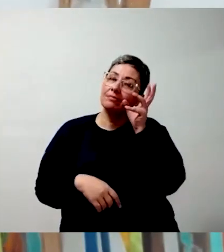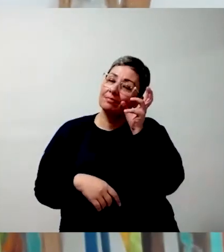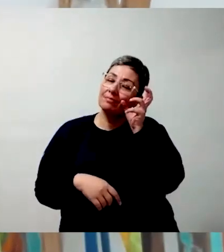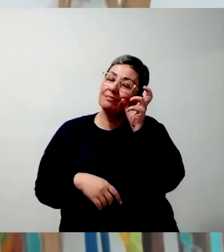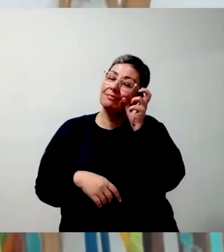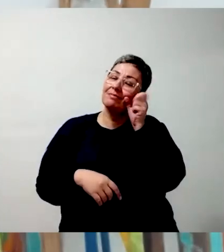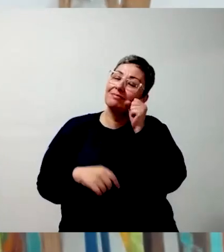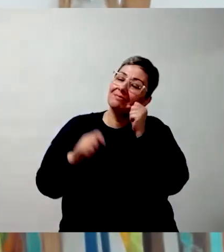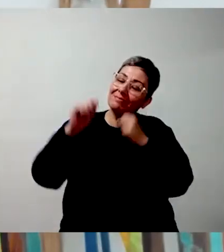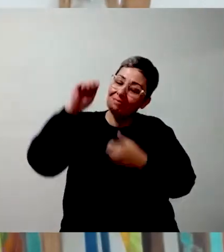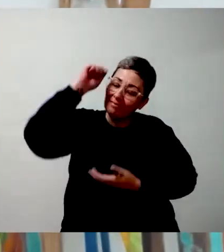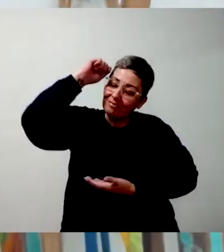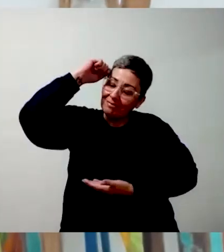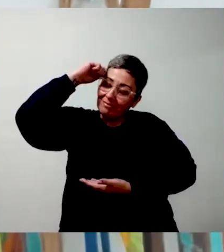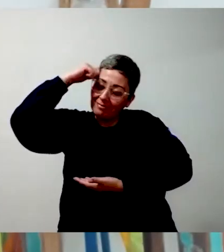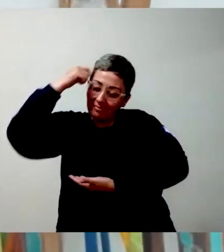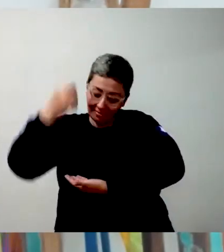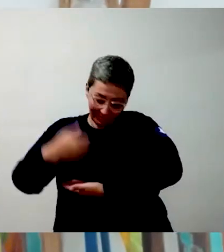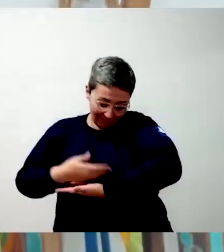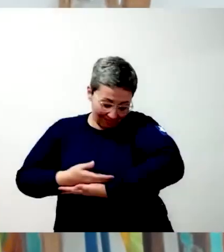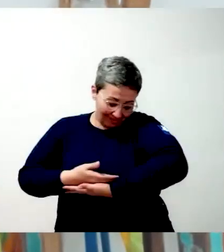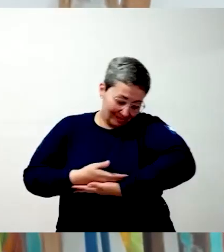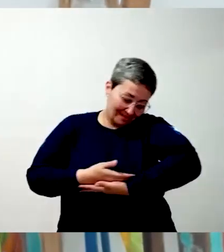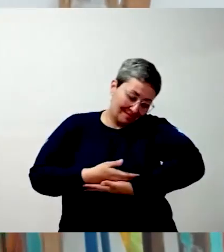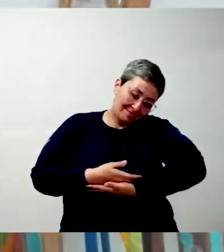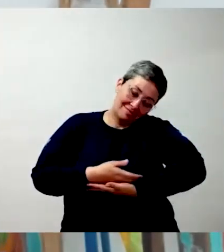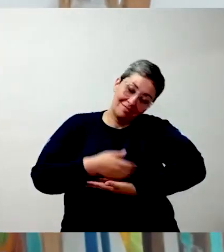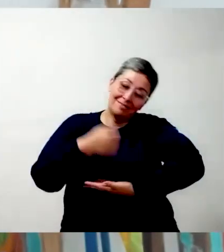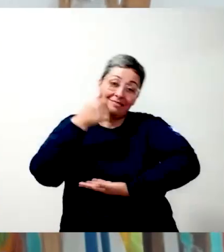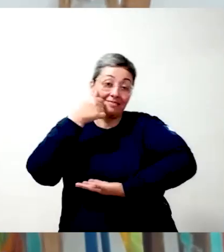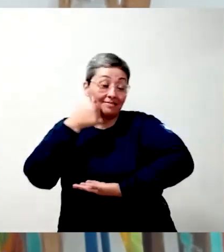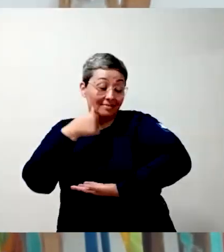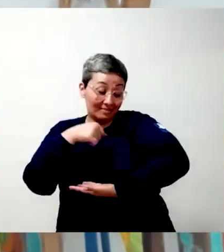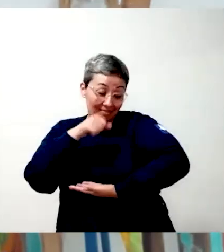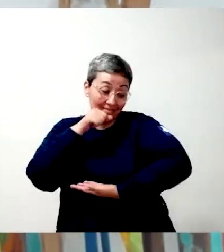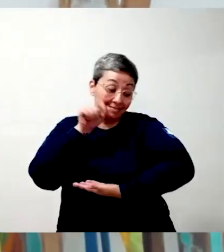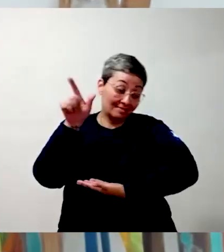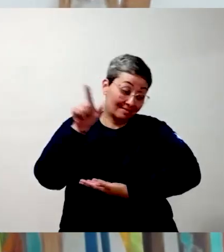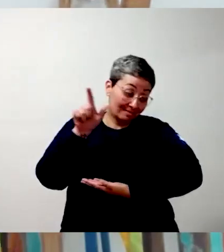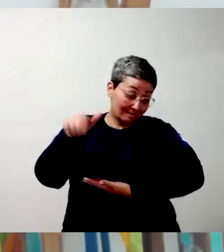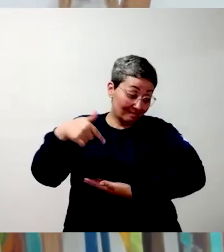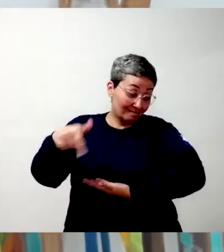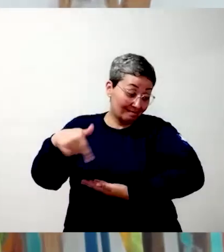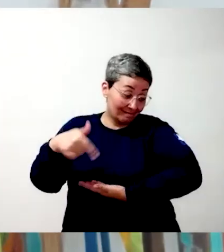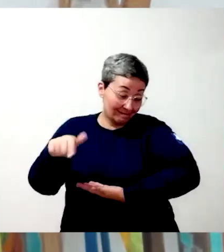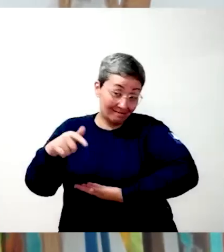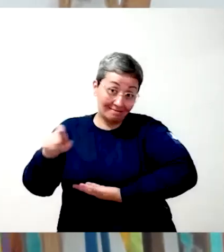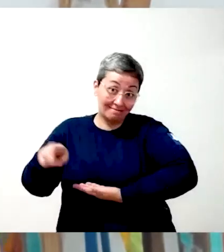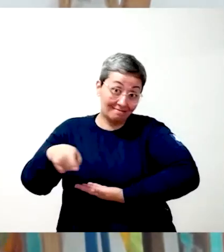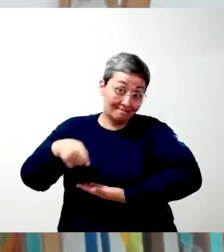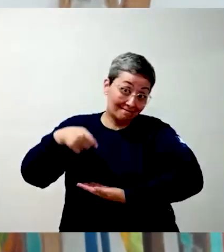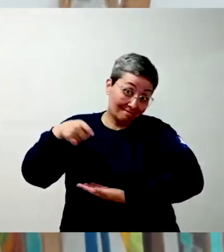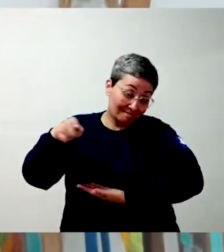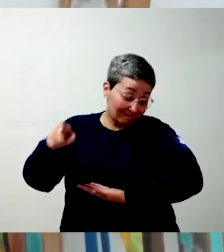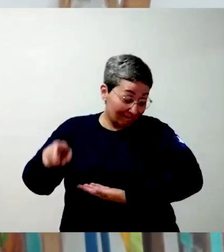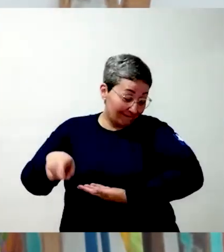Duerme, duerme, negrito, que tu mamá está en el